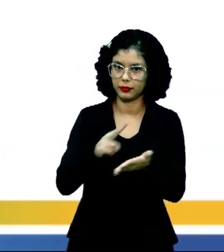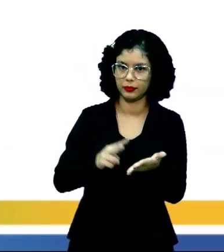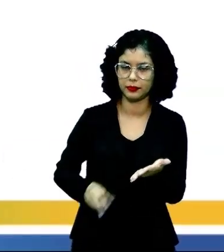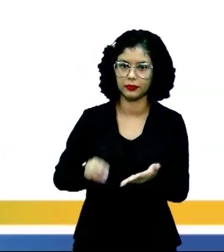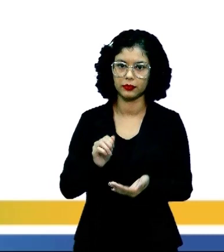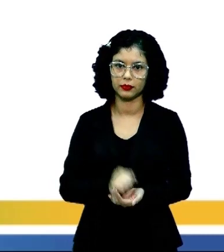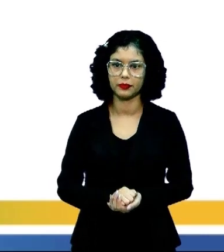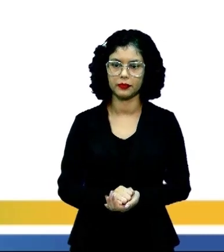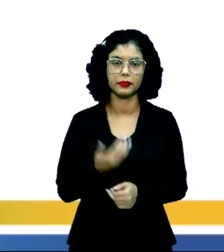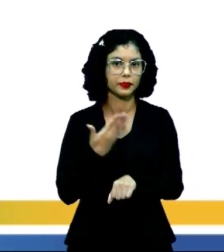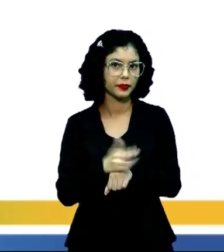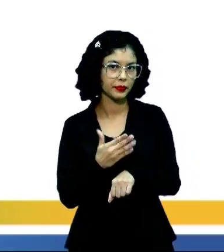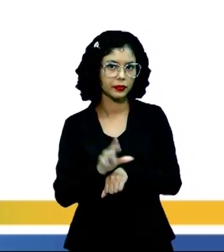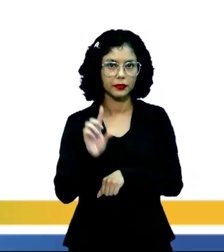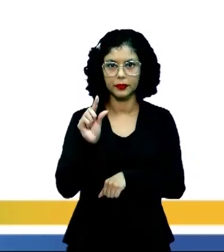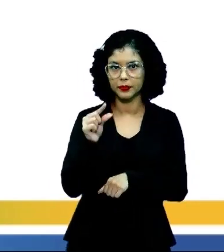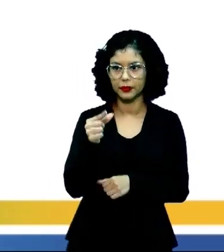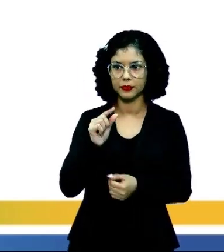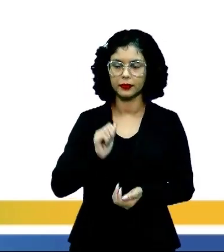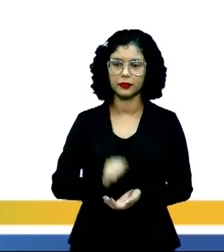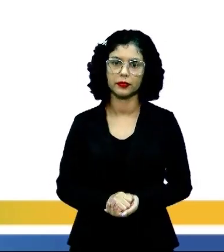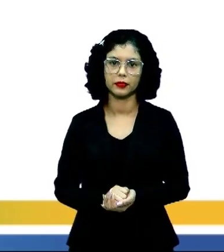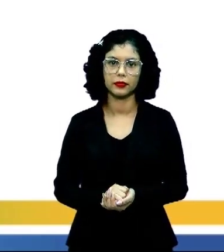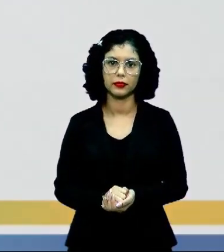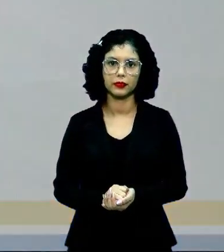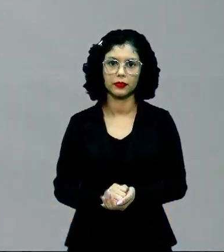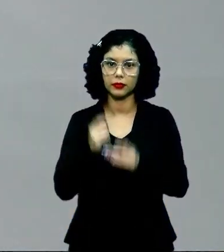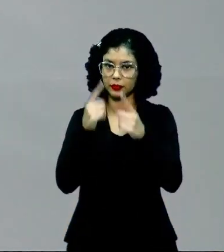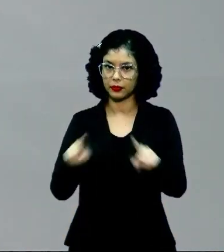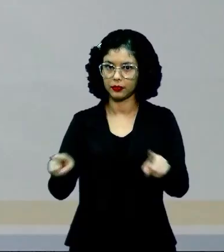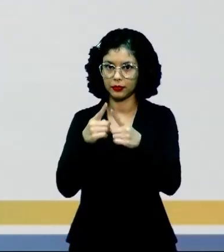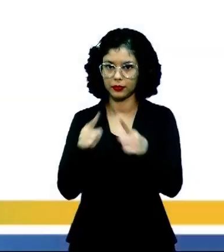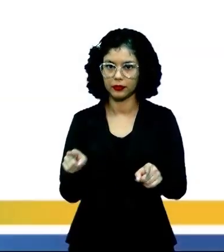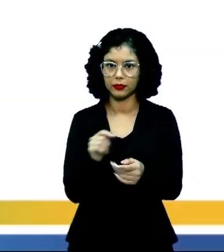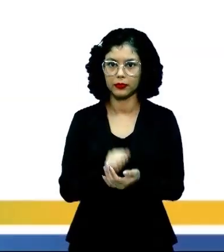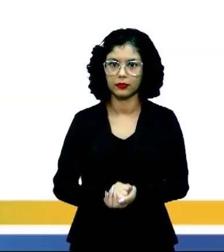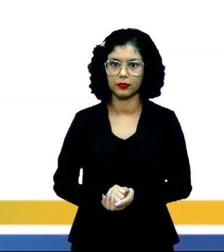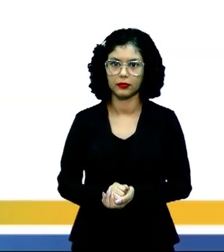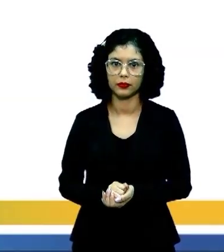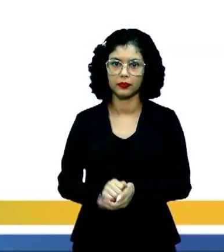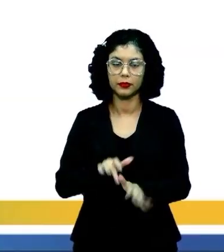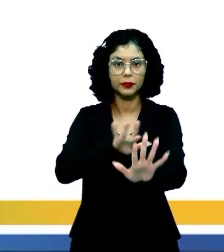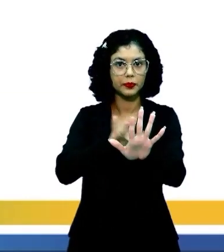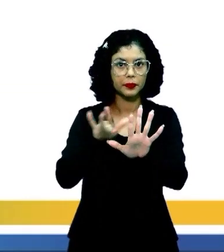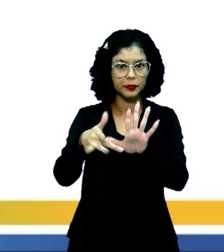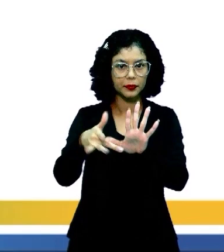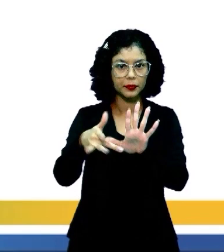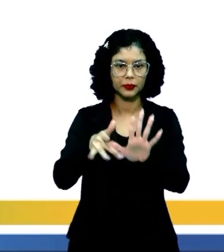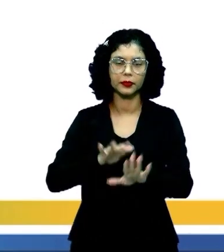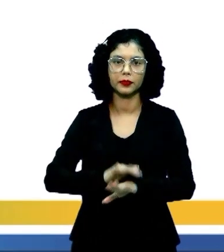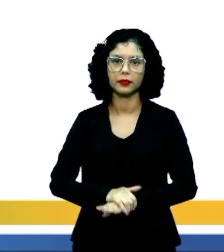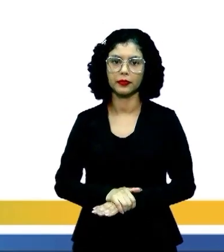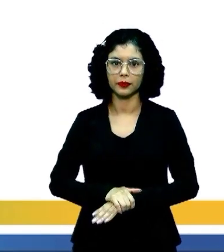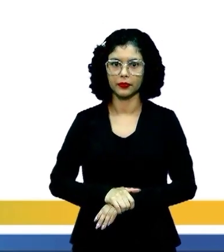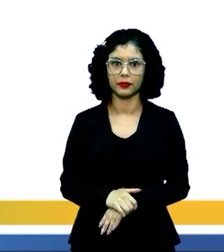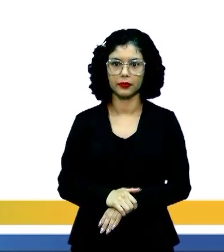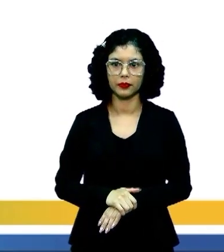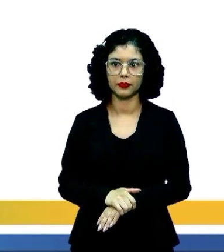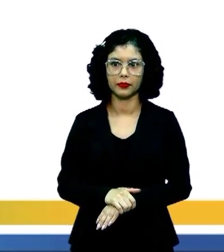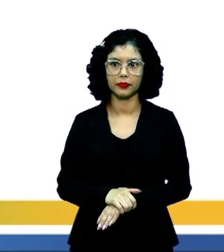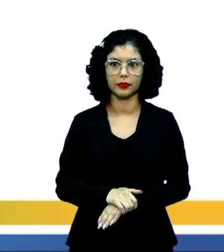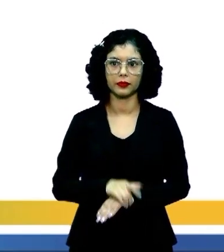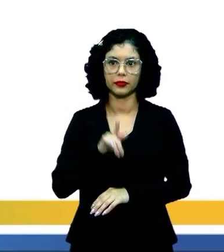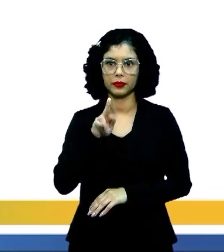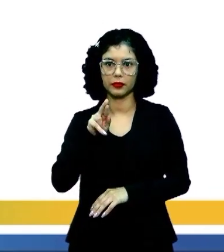leitura. Vamos treinar um pouquinho aqui com a música Metáfora. A música Metáfora